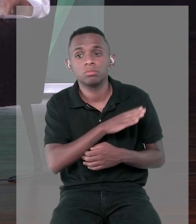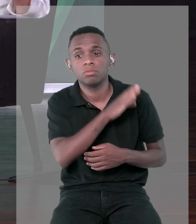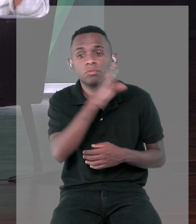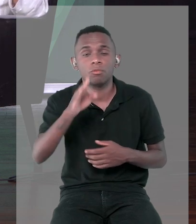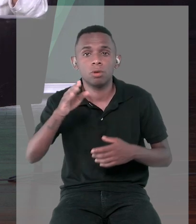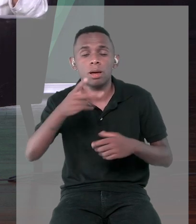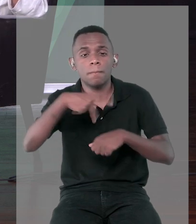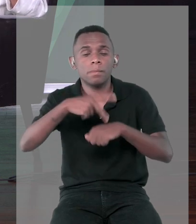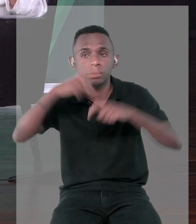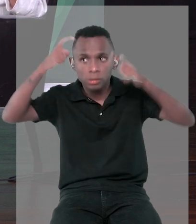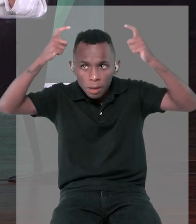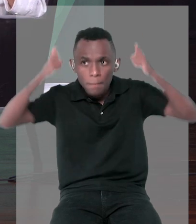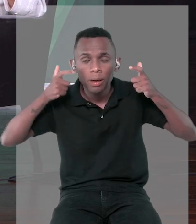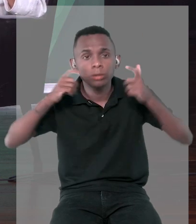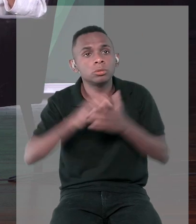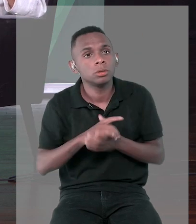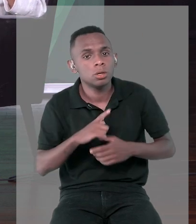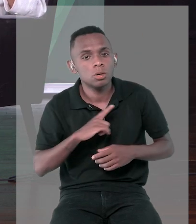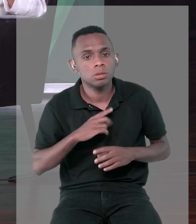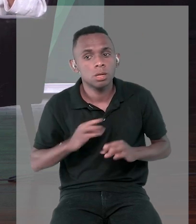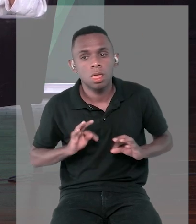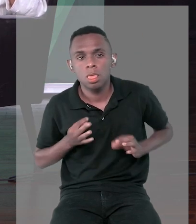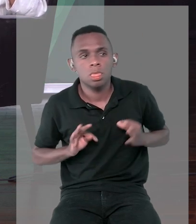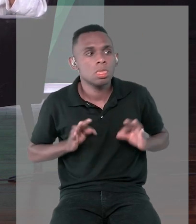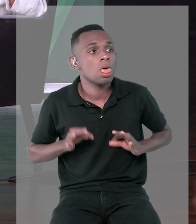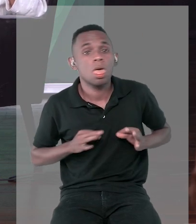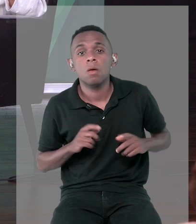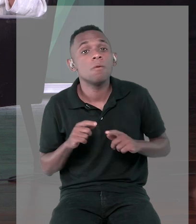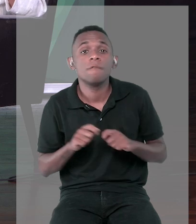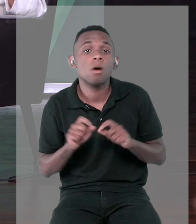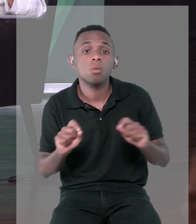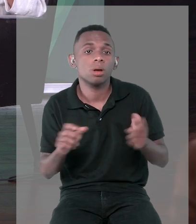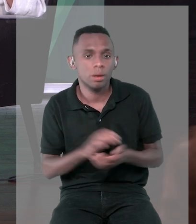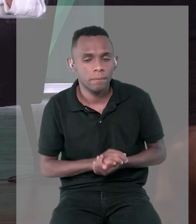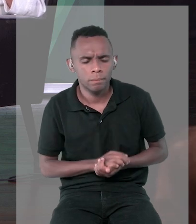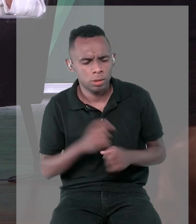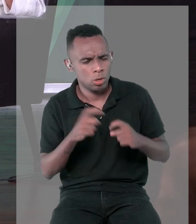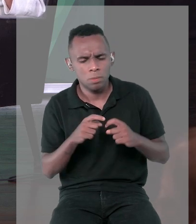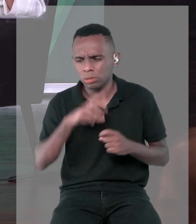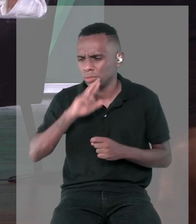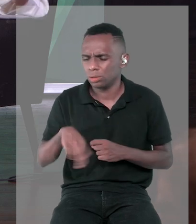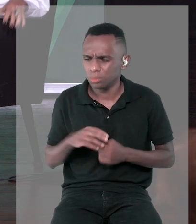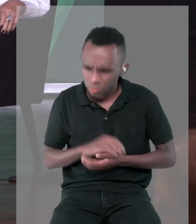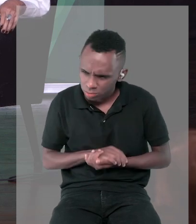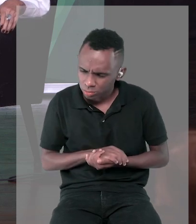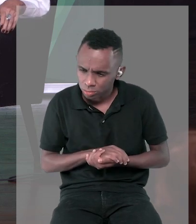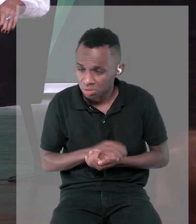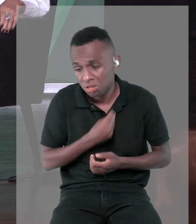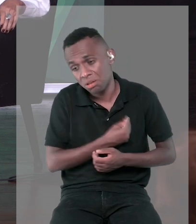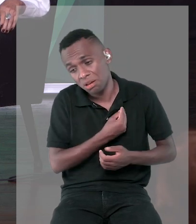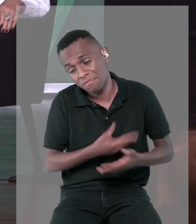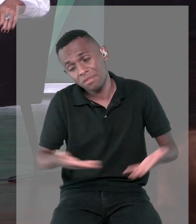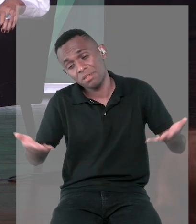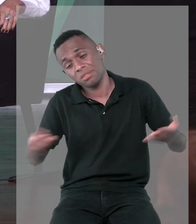o médico dizendo: olha, tenho tesão, o que eu faço? Aí o médico responde: é